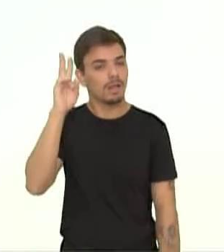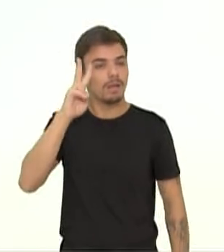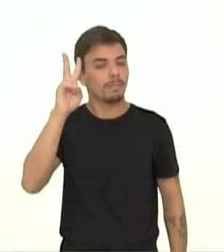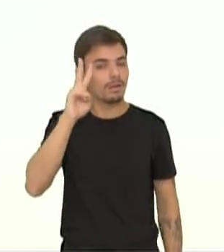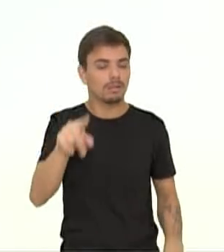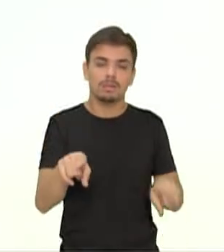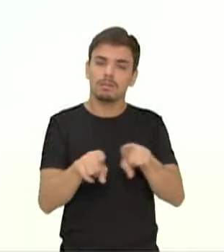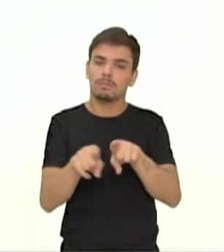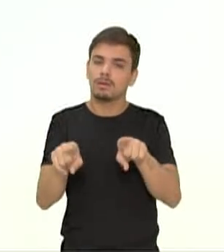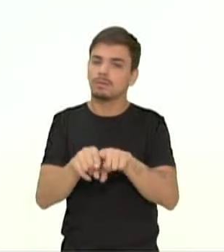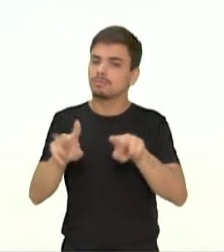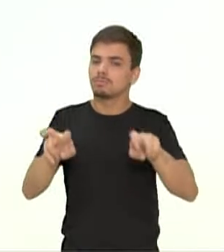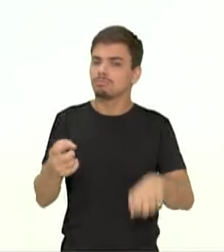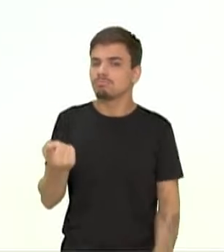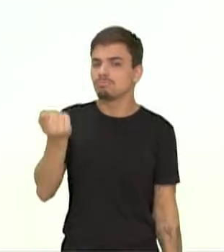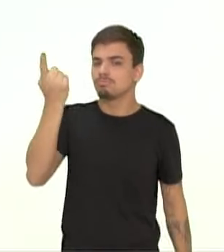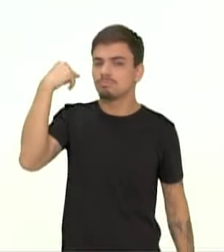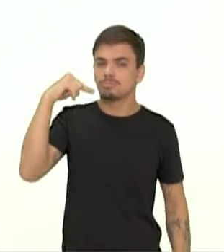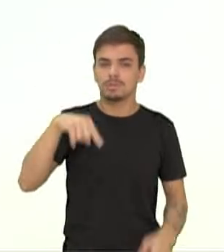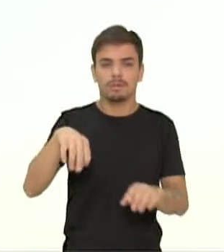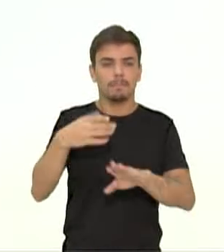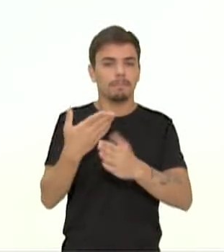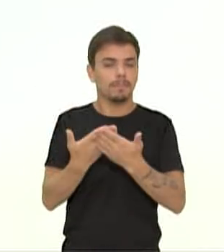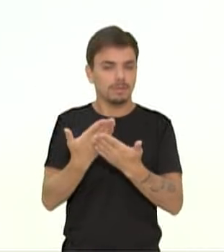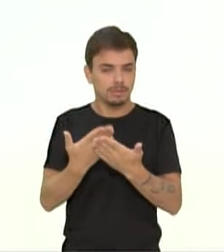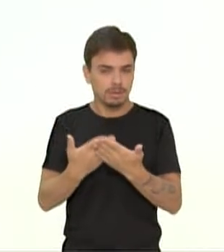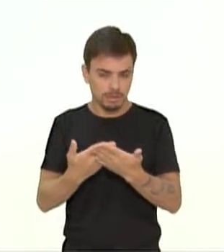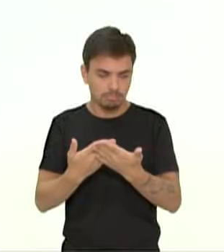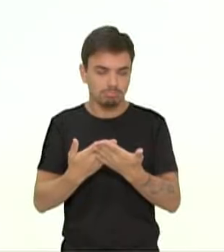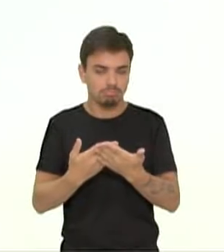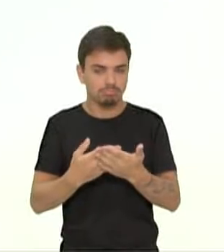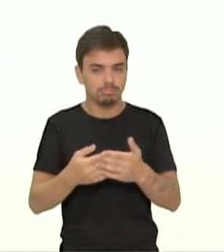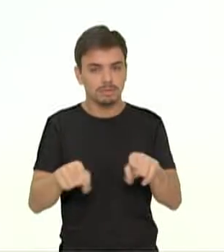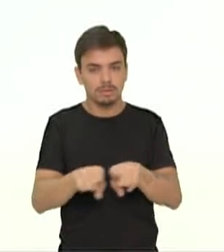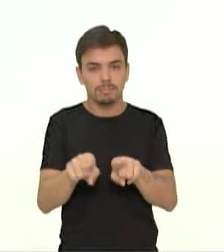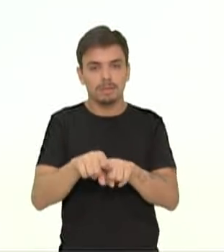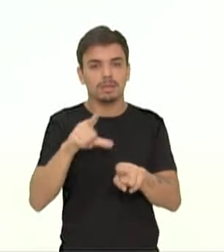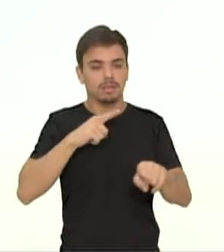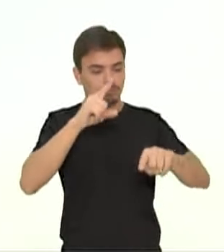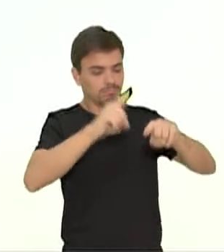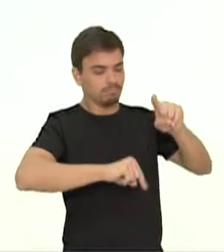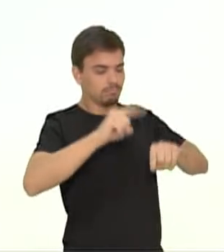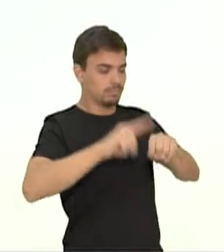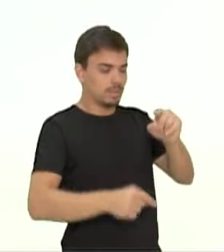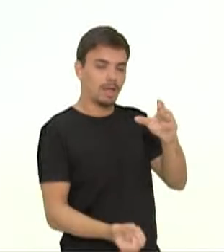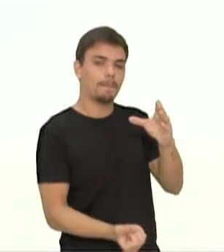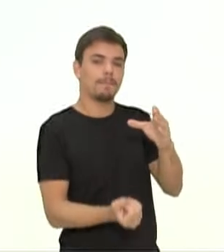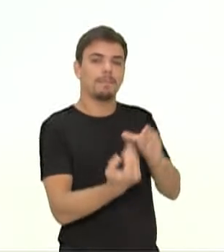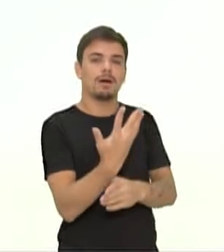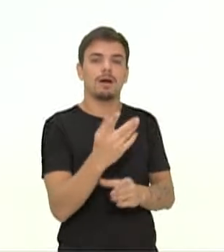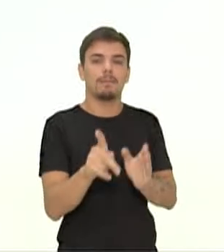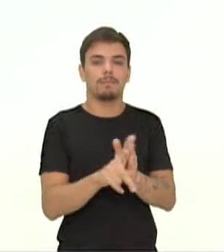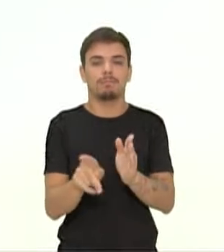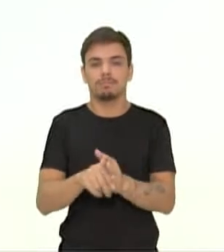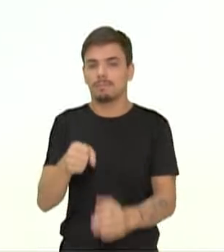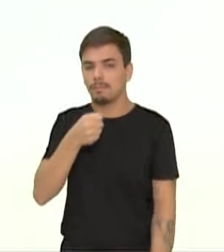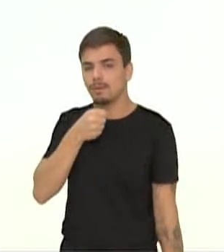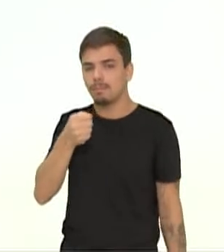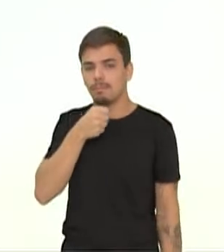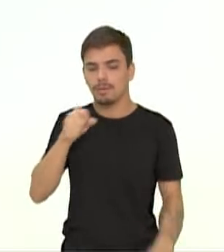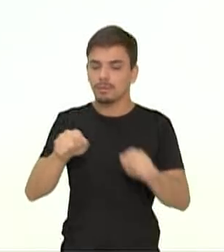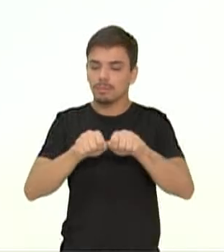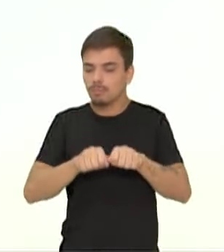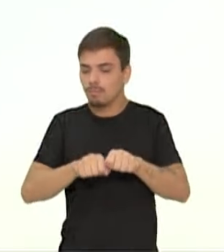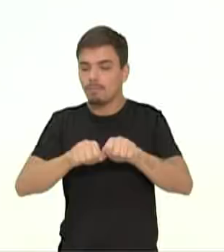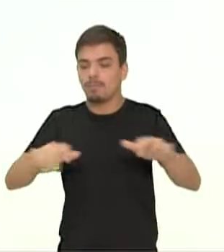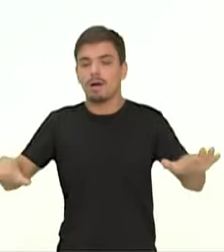Lembrando lá da aula anterior, a gente falou de alguns equipamentos que foram surgindo na gravação e na